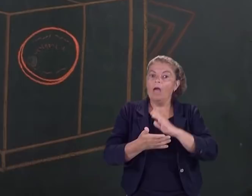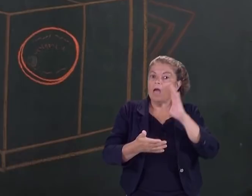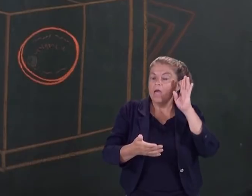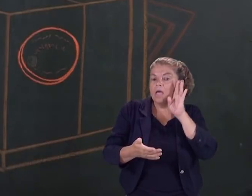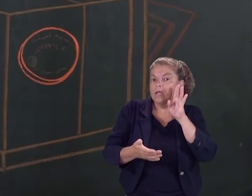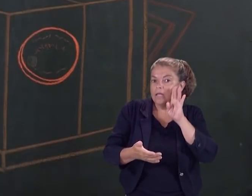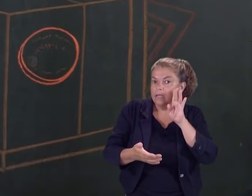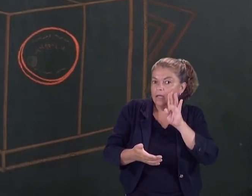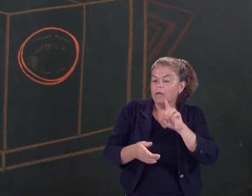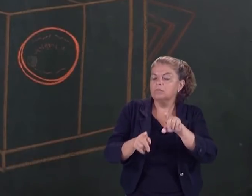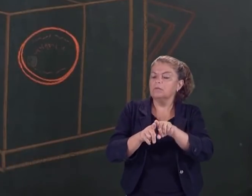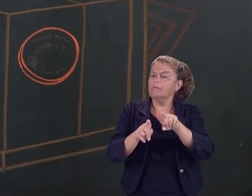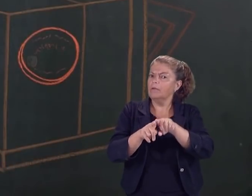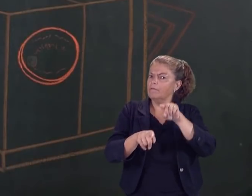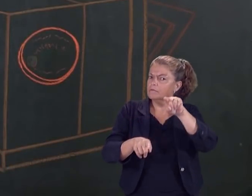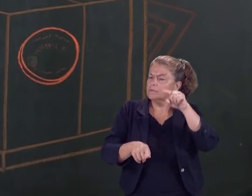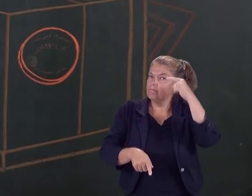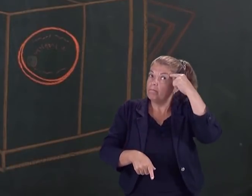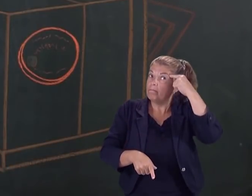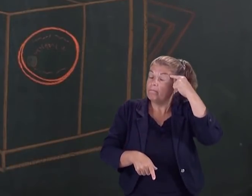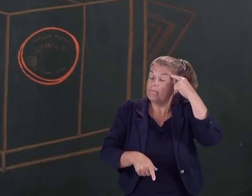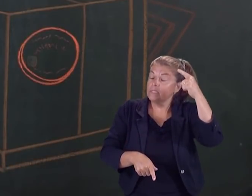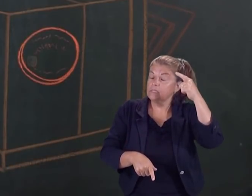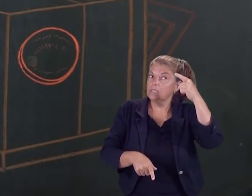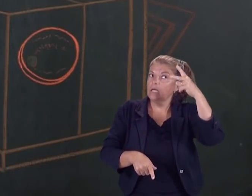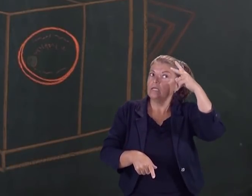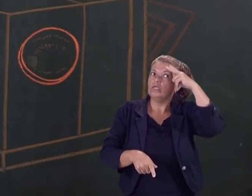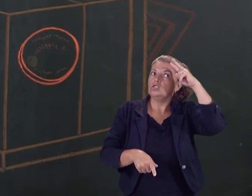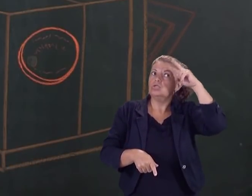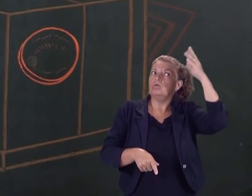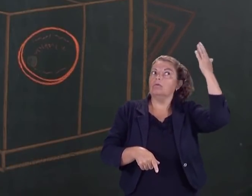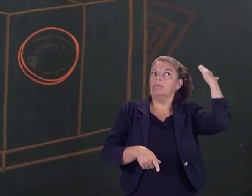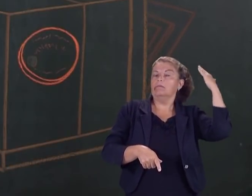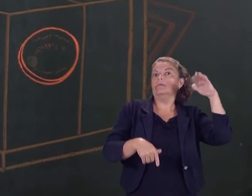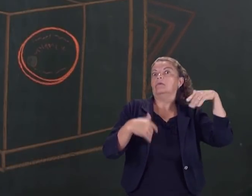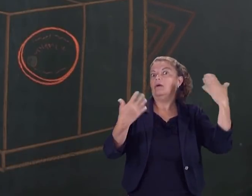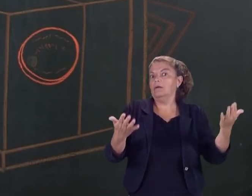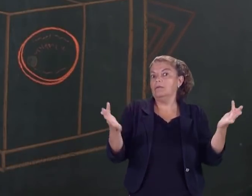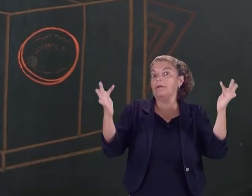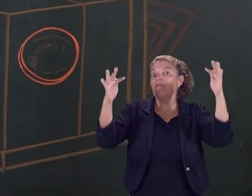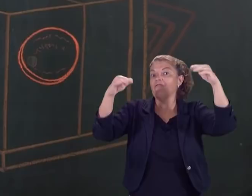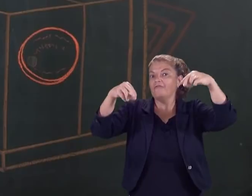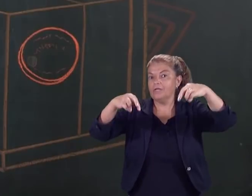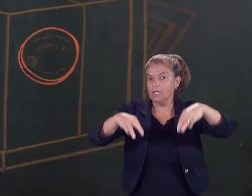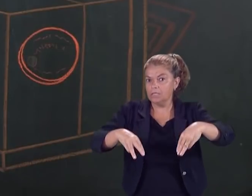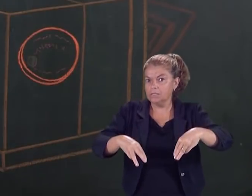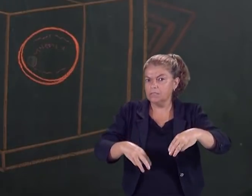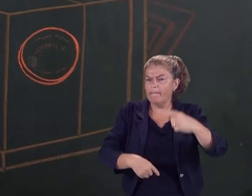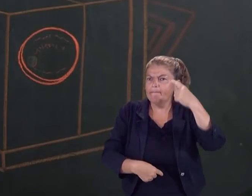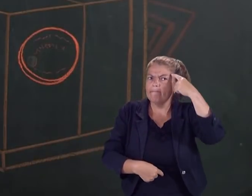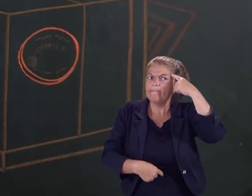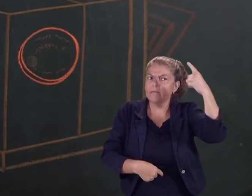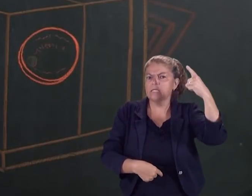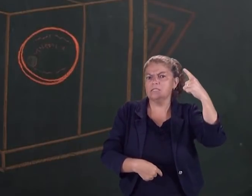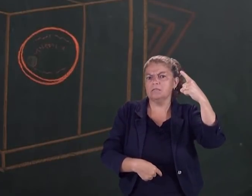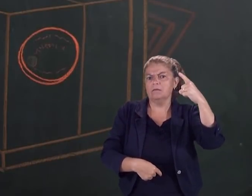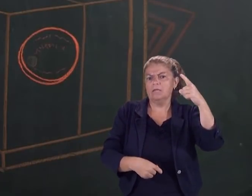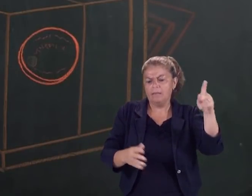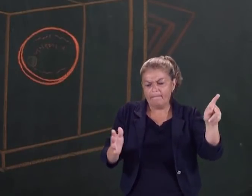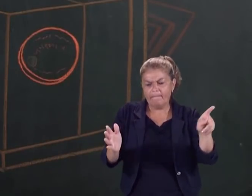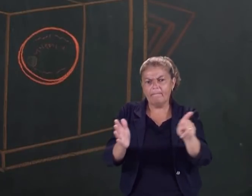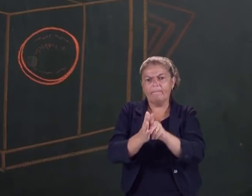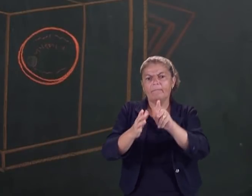de você pensar nisso, né, nesse processo histórico. E ainda, para finalizar, né, pense na fotografia como algo